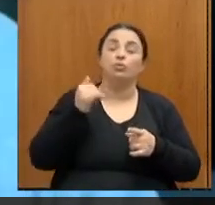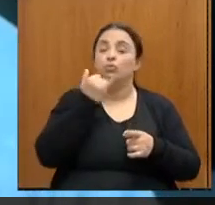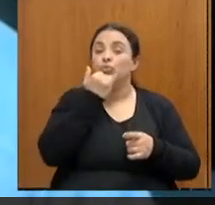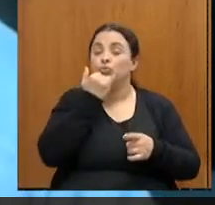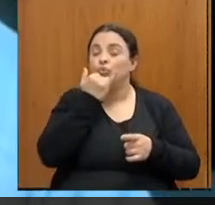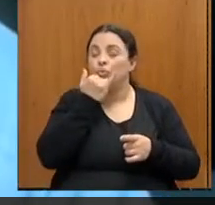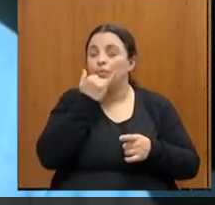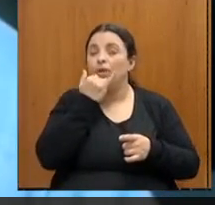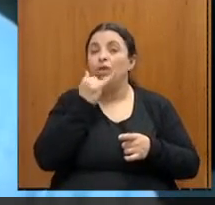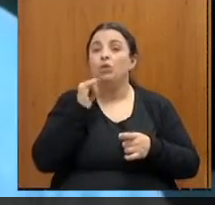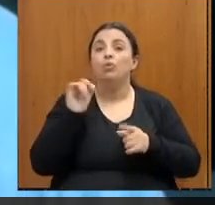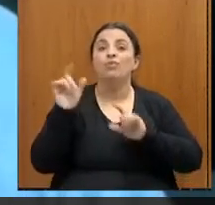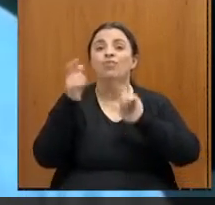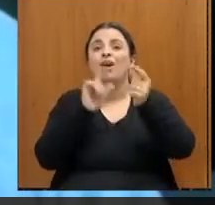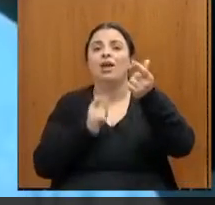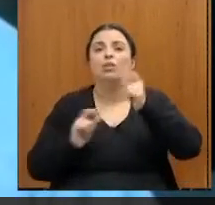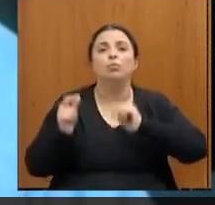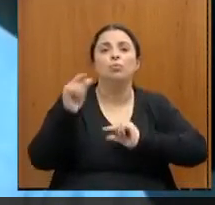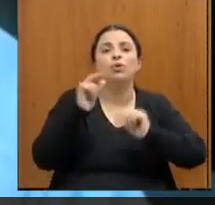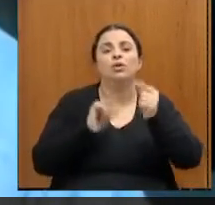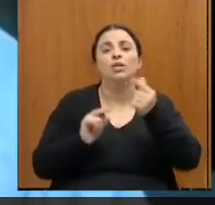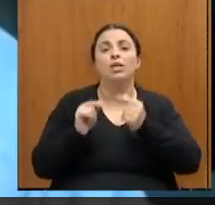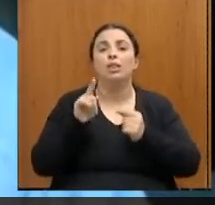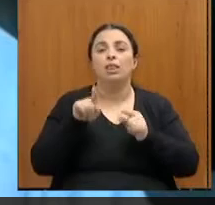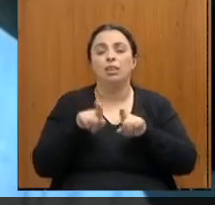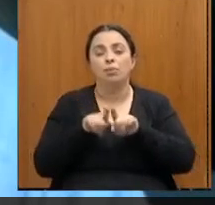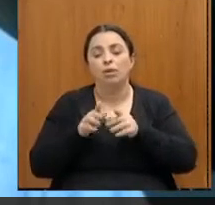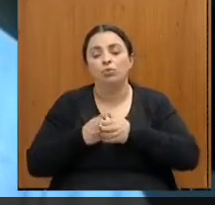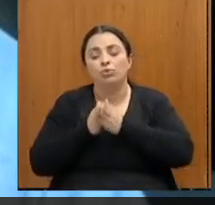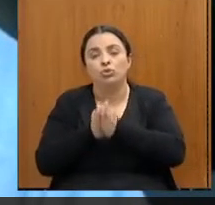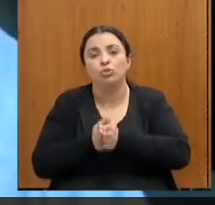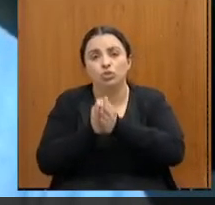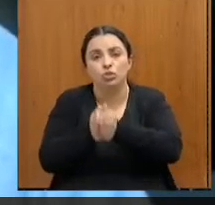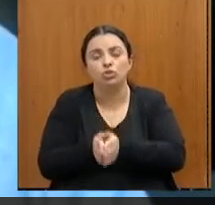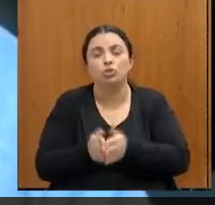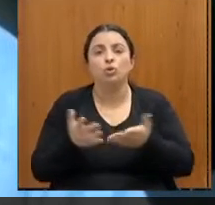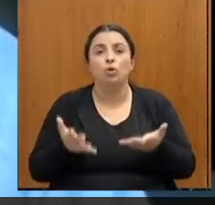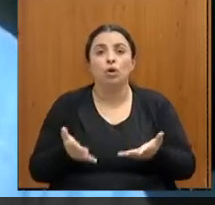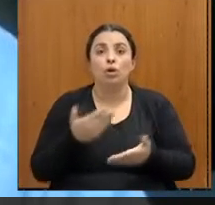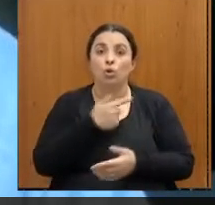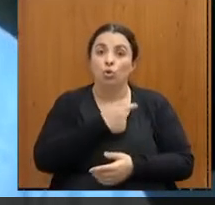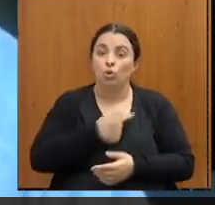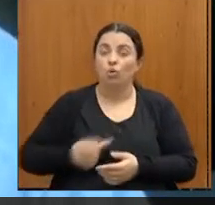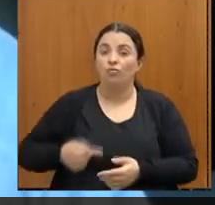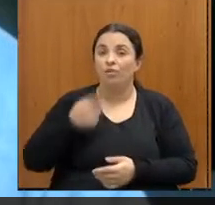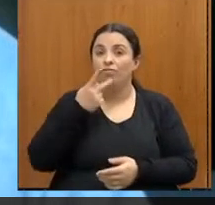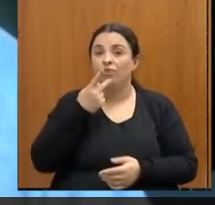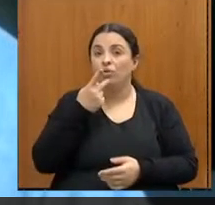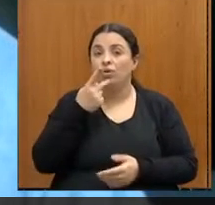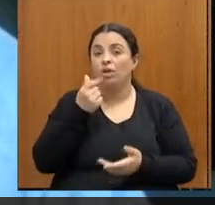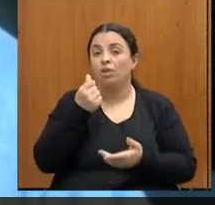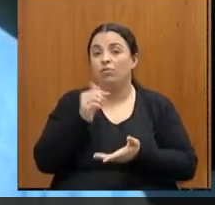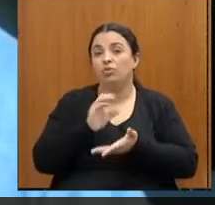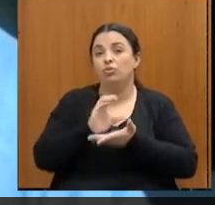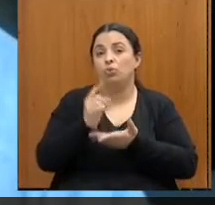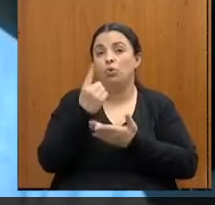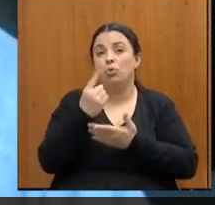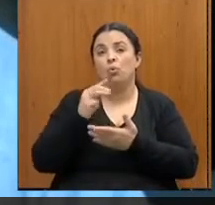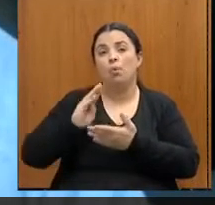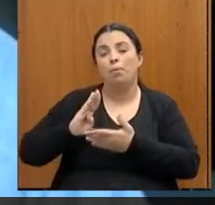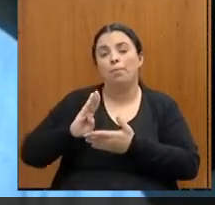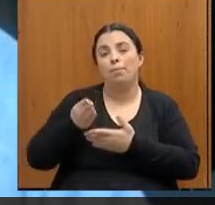governo de Minas na presença do governador anunciou o curso o investimento de 1 Bi e